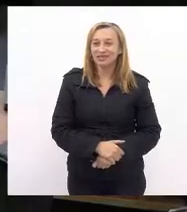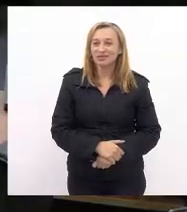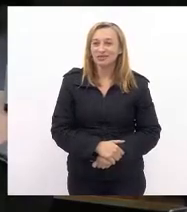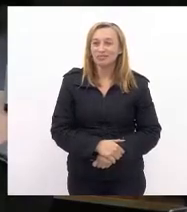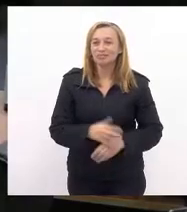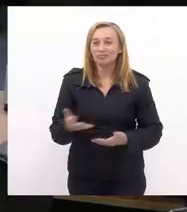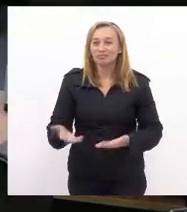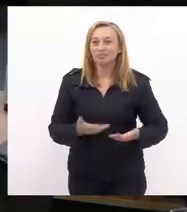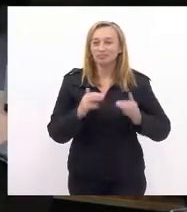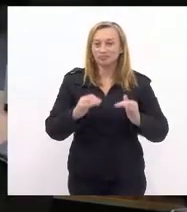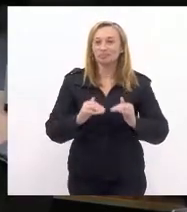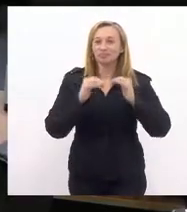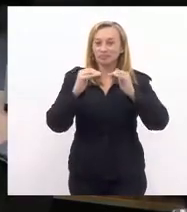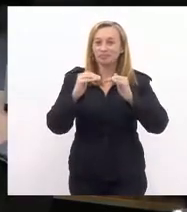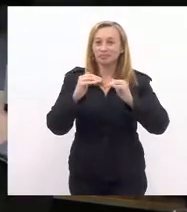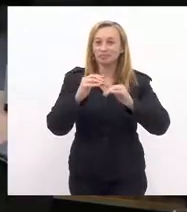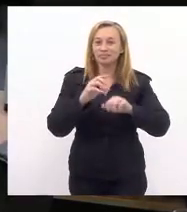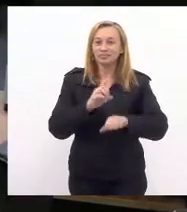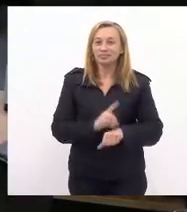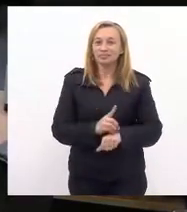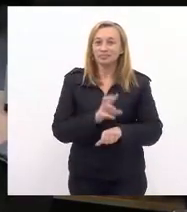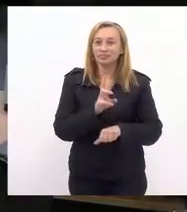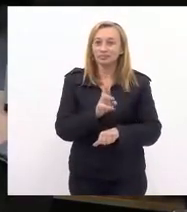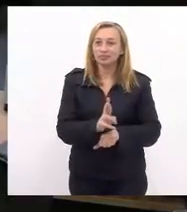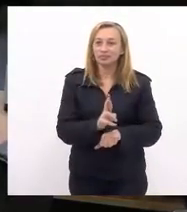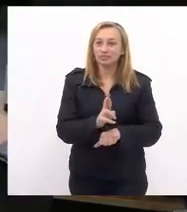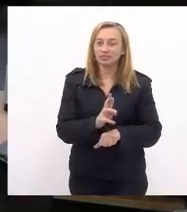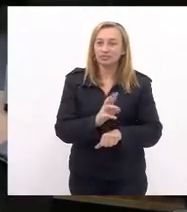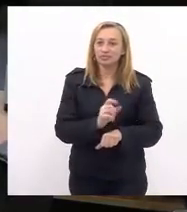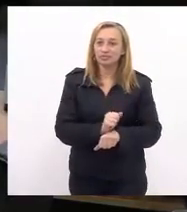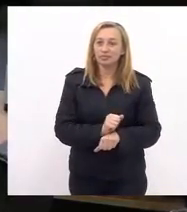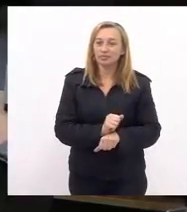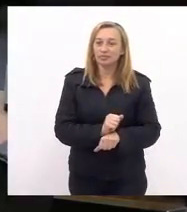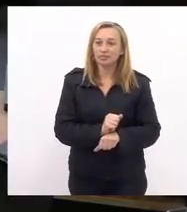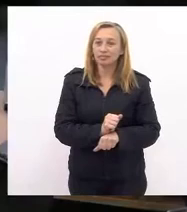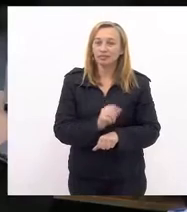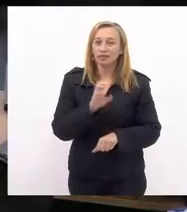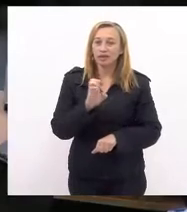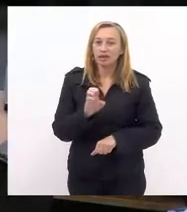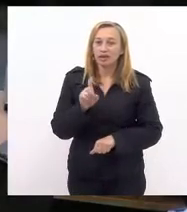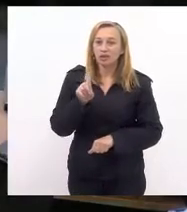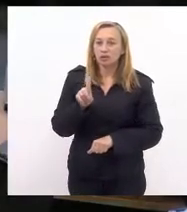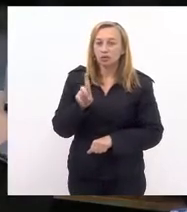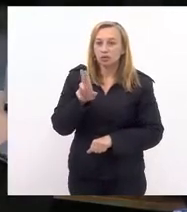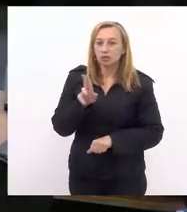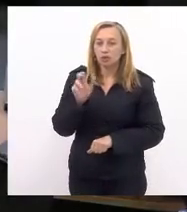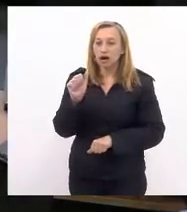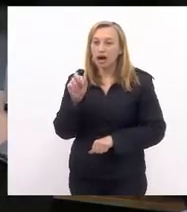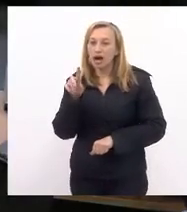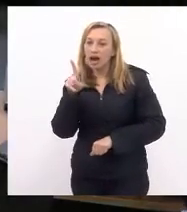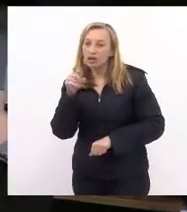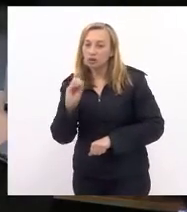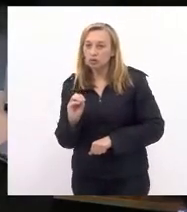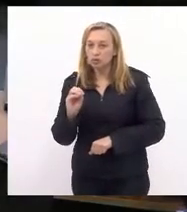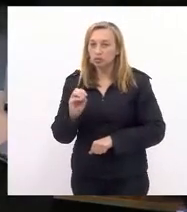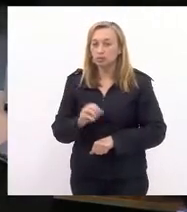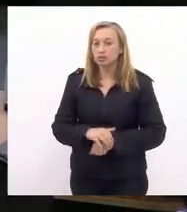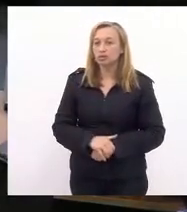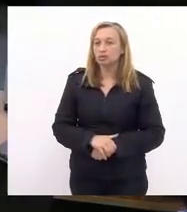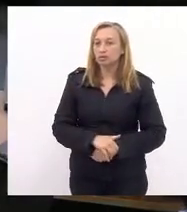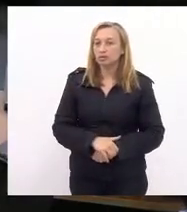Tenho a honra de chamar o excelentíssimo doutor Eduardo de Oliveira Carrilho